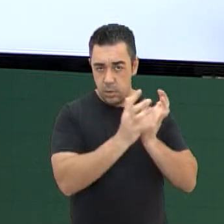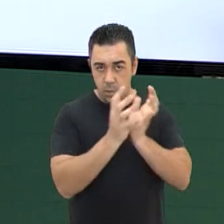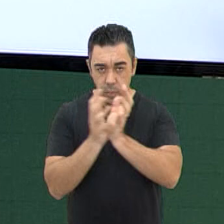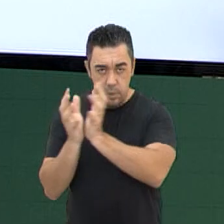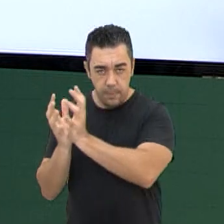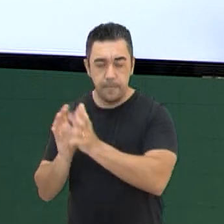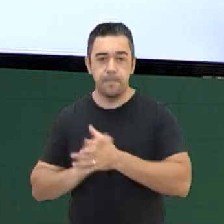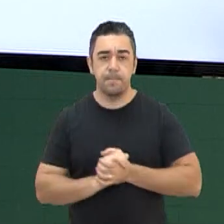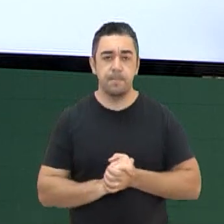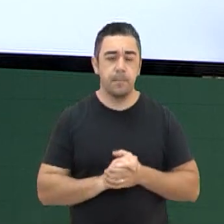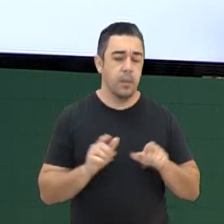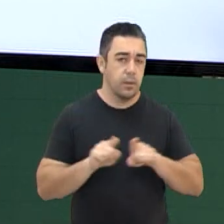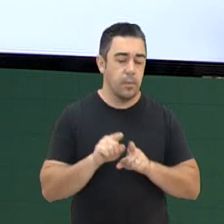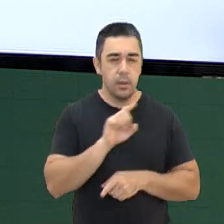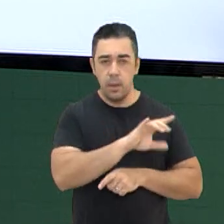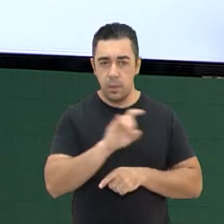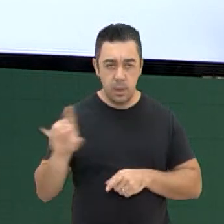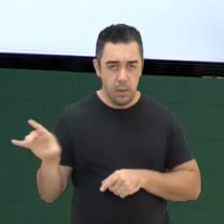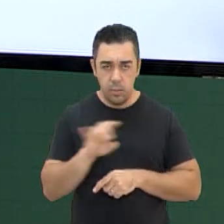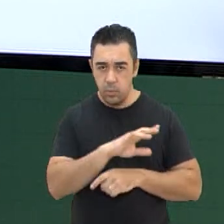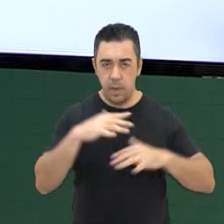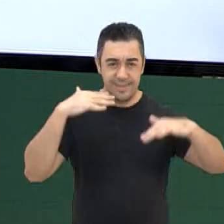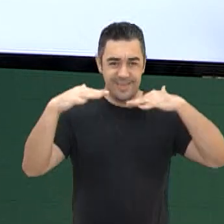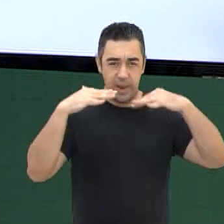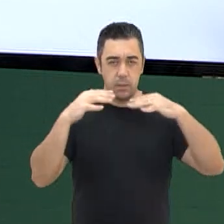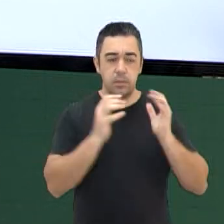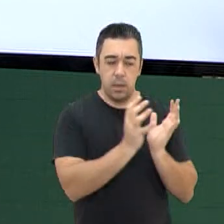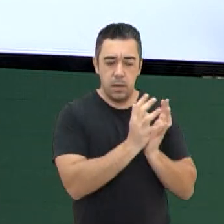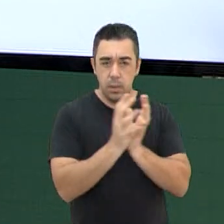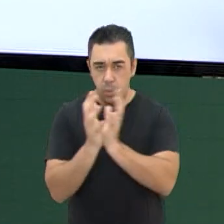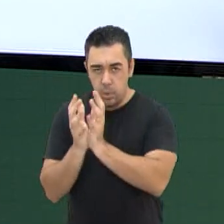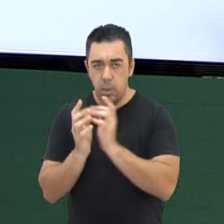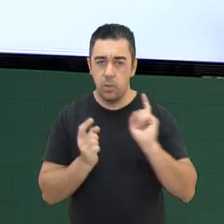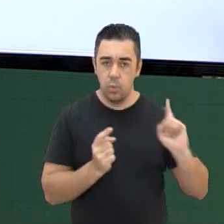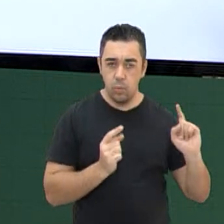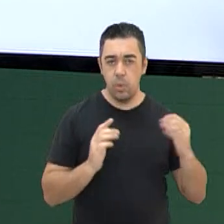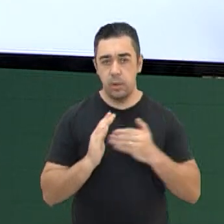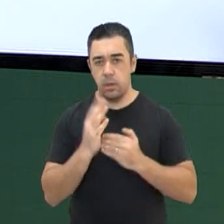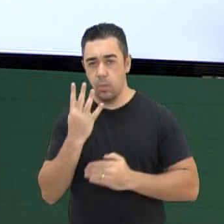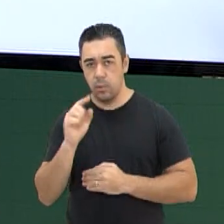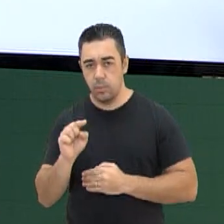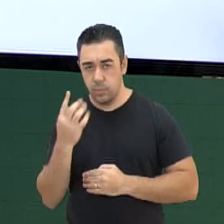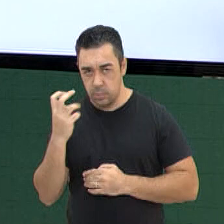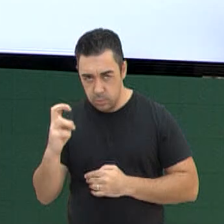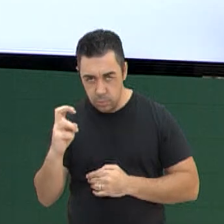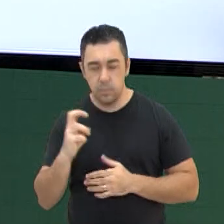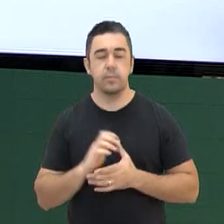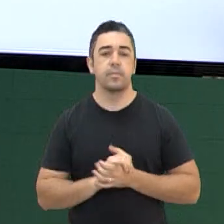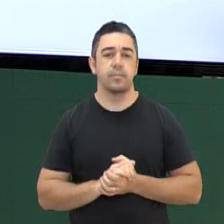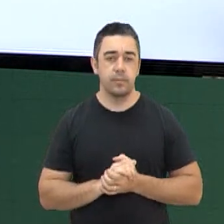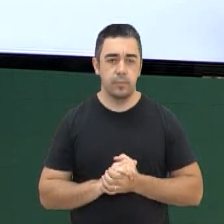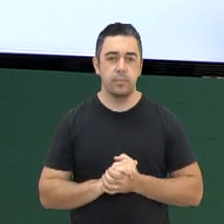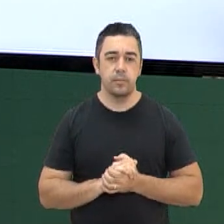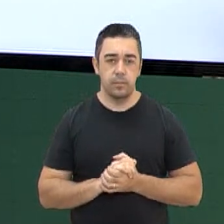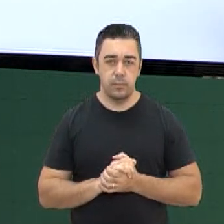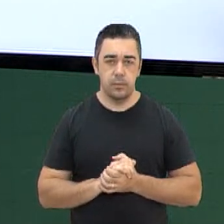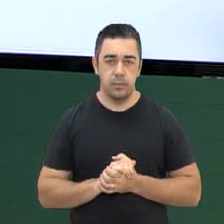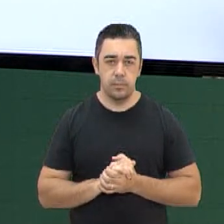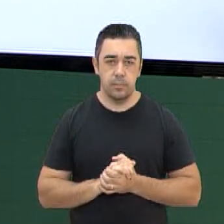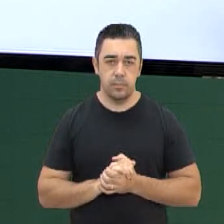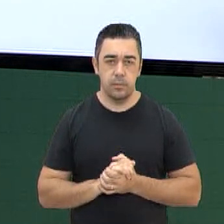disso, falamos que os atletas precisam se encaixar numa classificação funcional. Essa classificação vai de 1